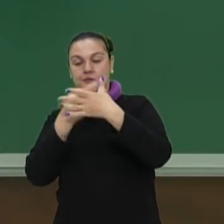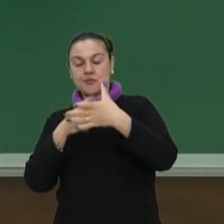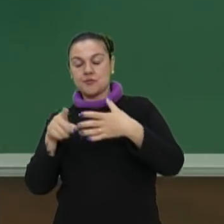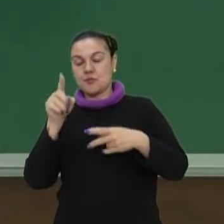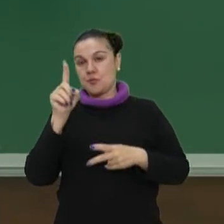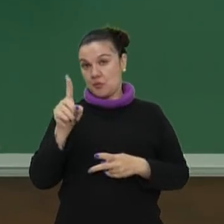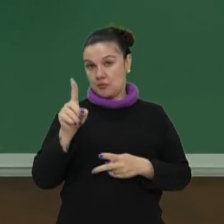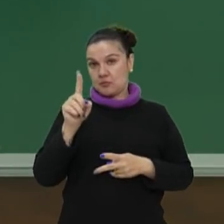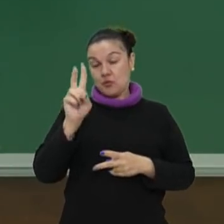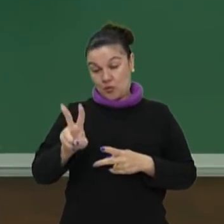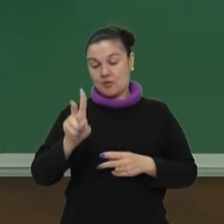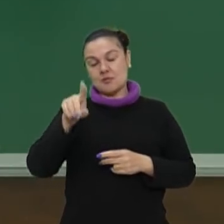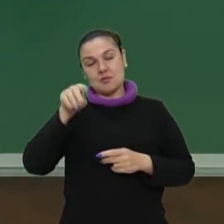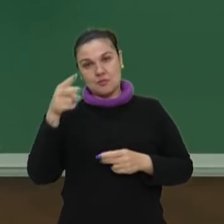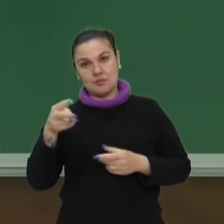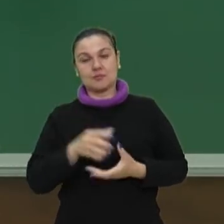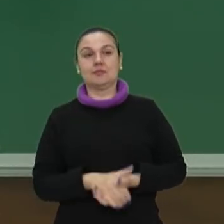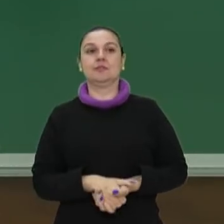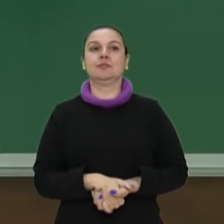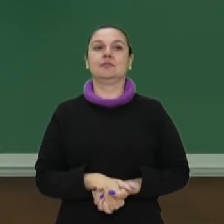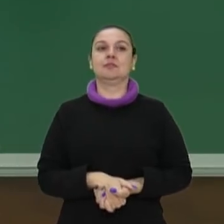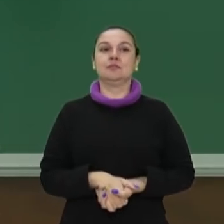2, que é 2, ok?